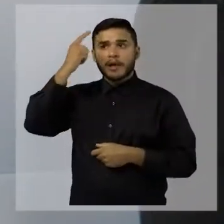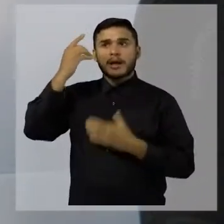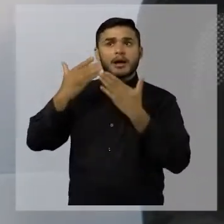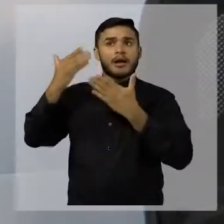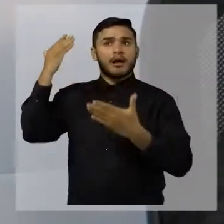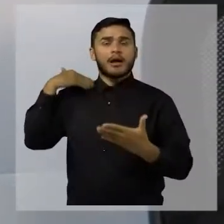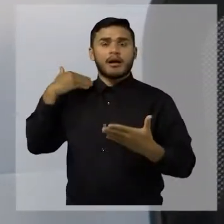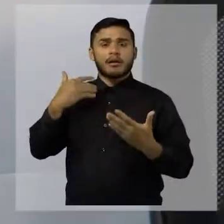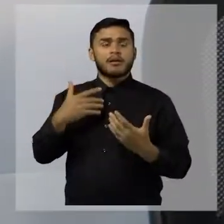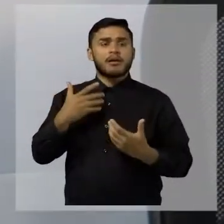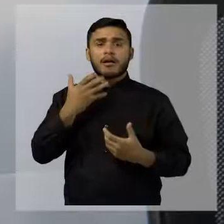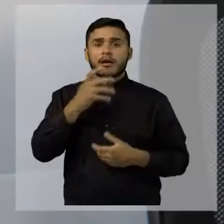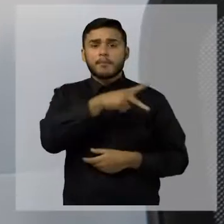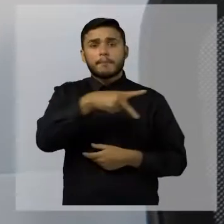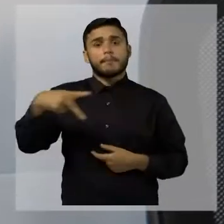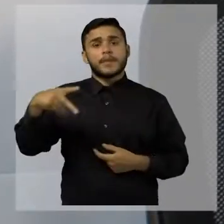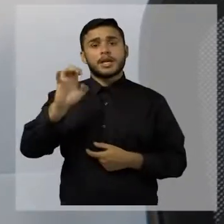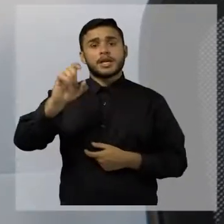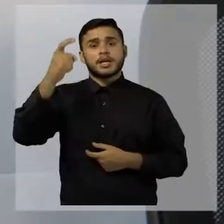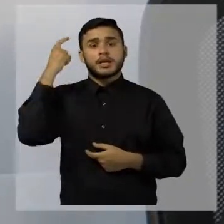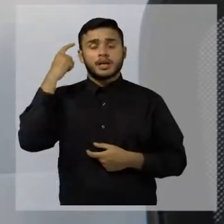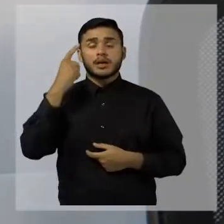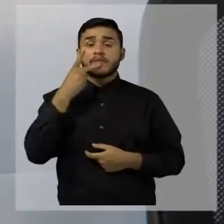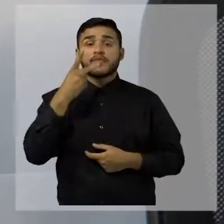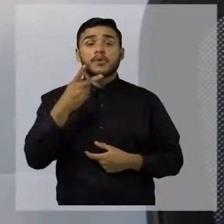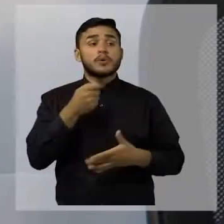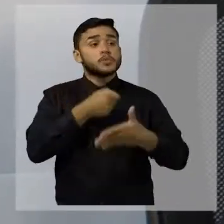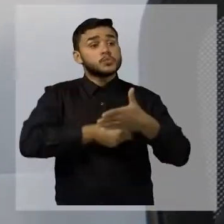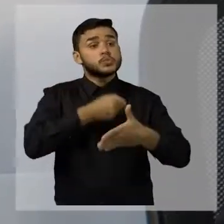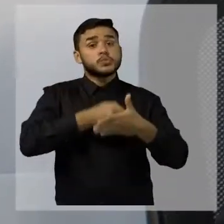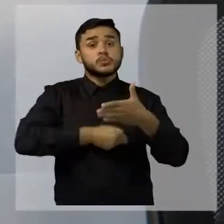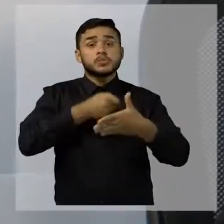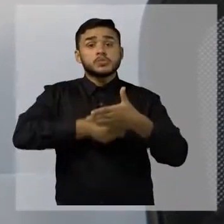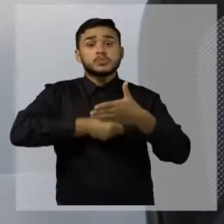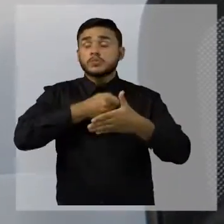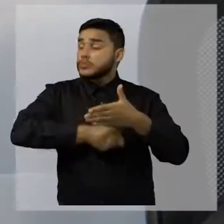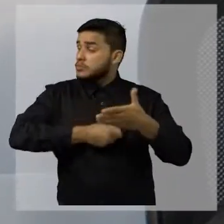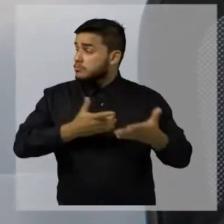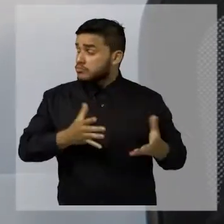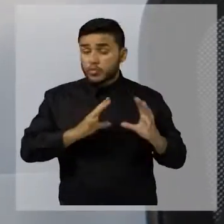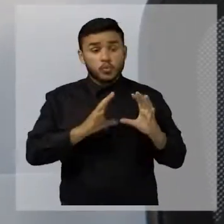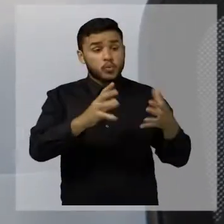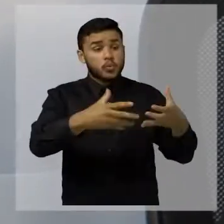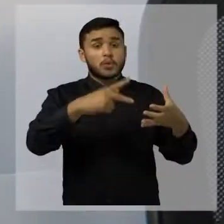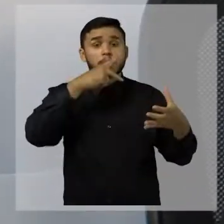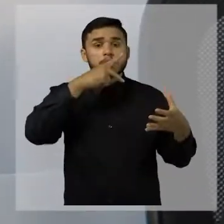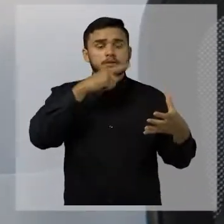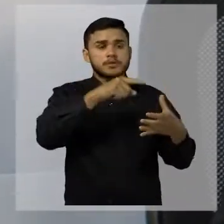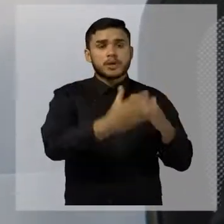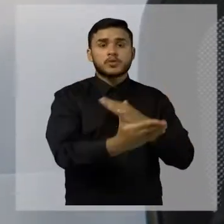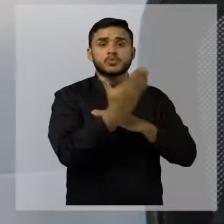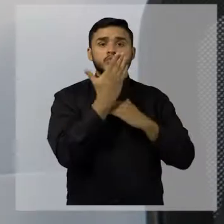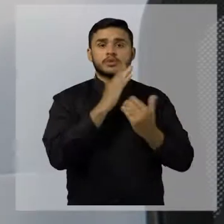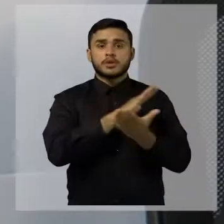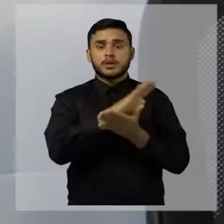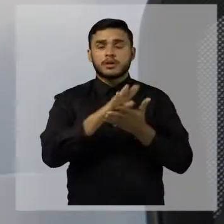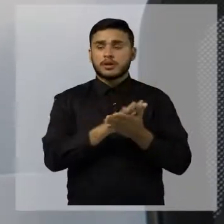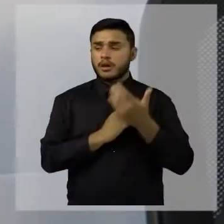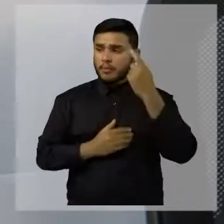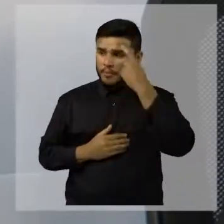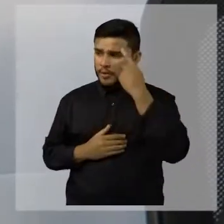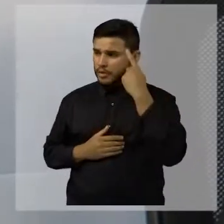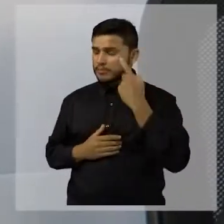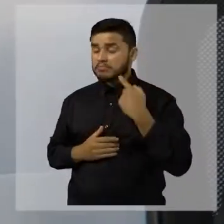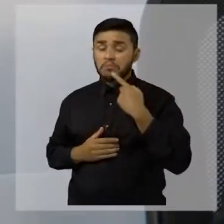agora pressionando os seus líderes. Os seus líderes, como não têm nada a oferecer, o que é que estão fazendo? Um jogo de